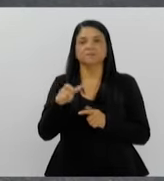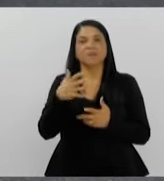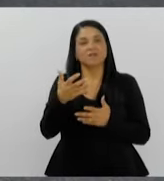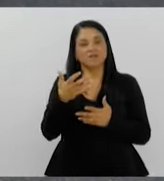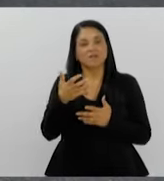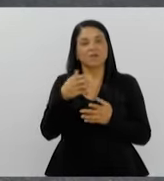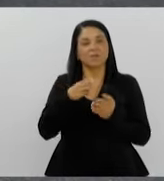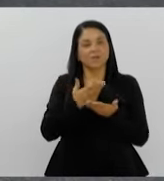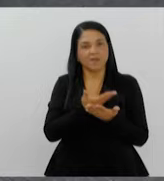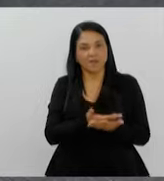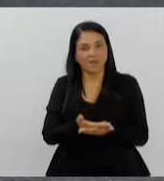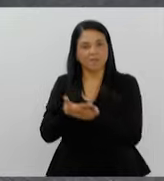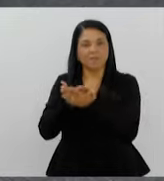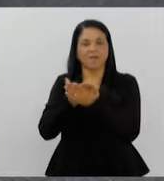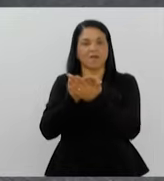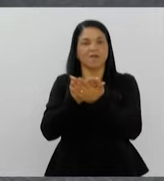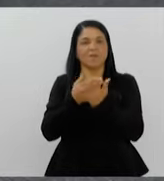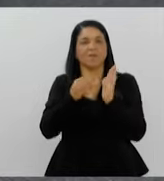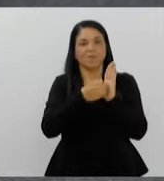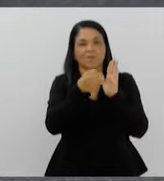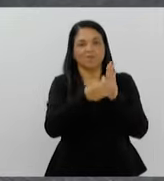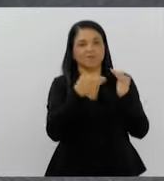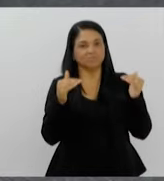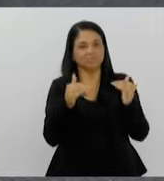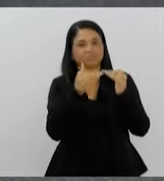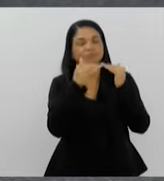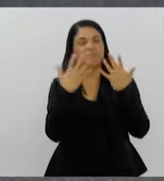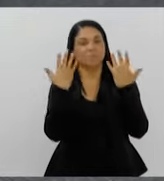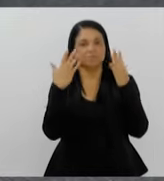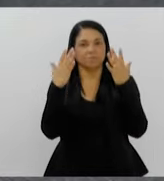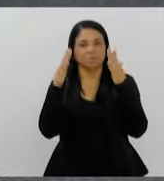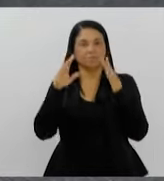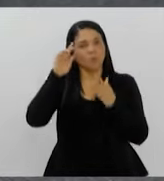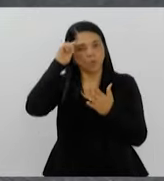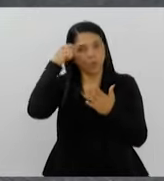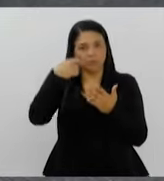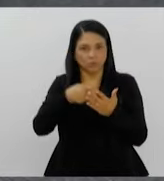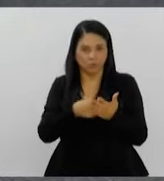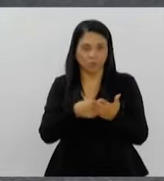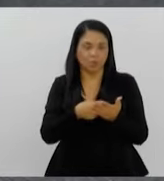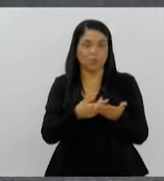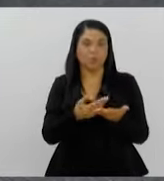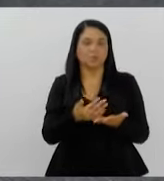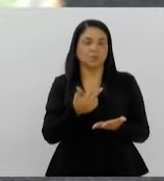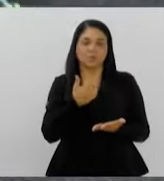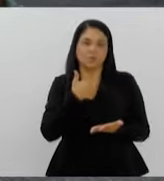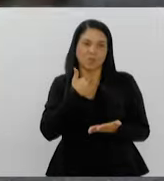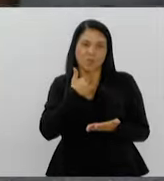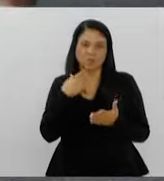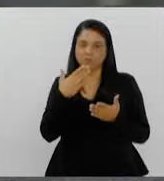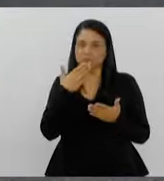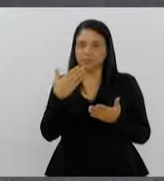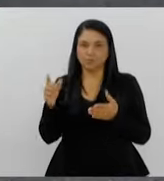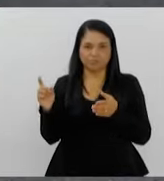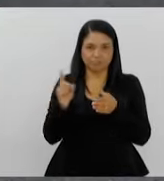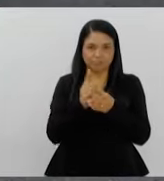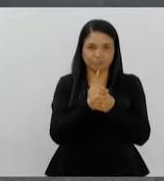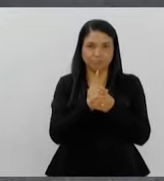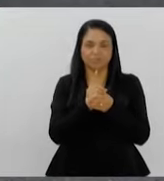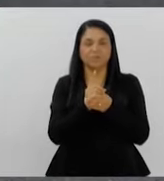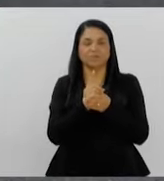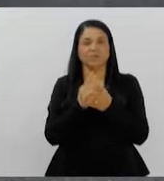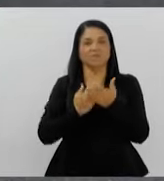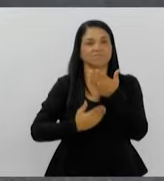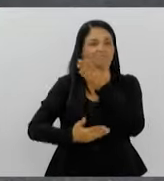quero encaminhar o parecer favorável já parabenizando o autor infelizmente eu não posso pedir com autoria porque é da legislatura